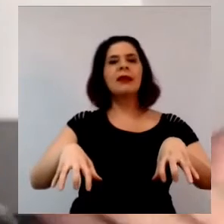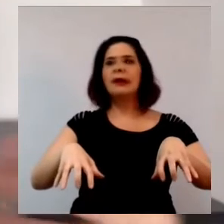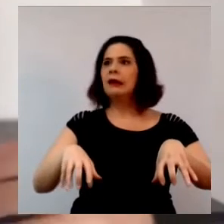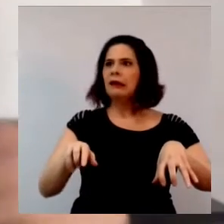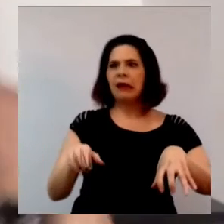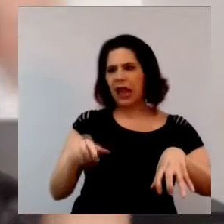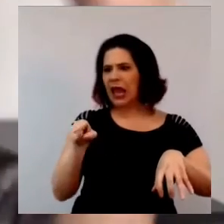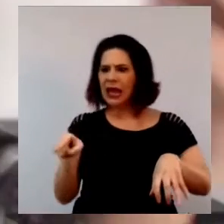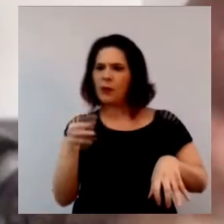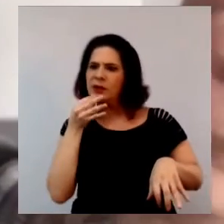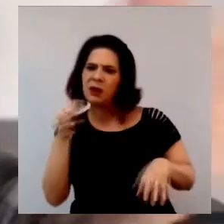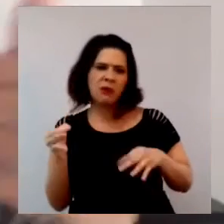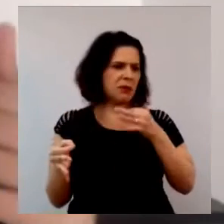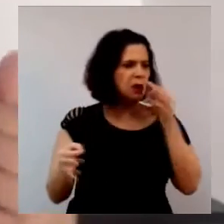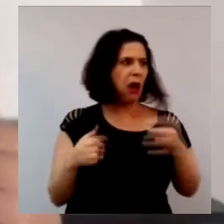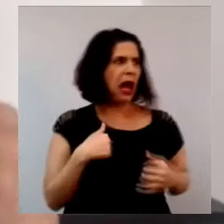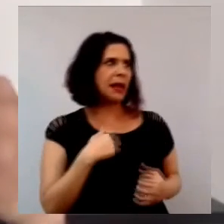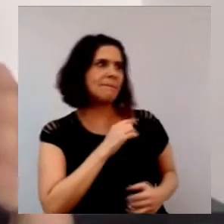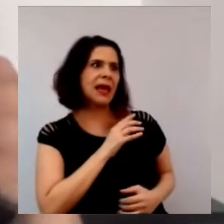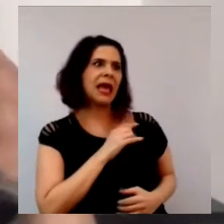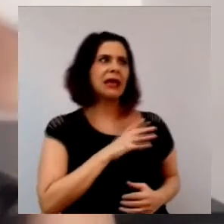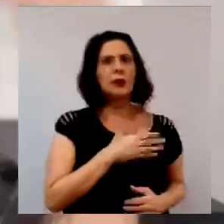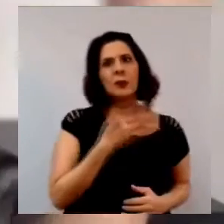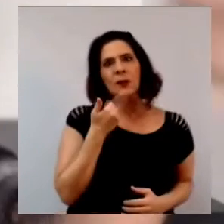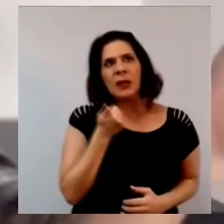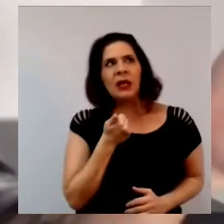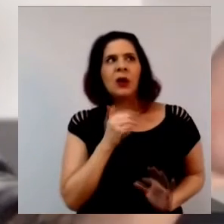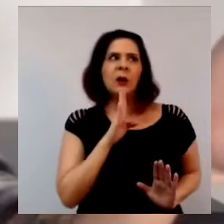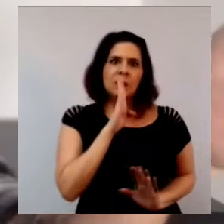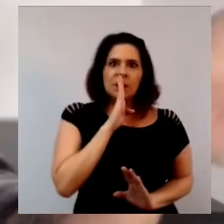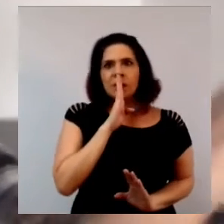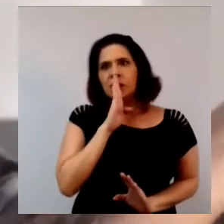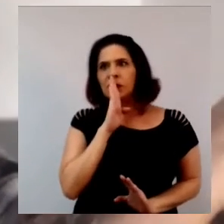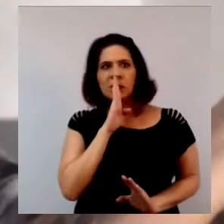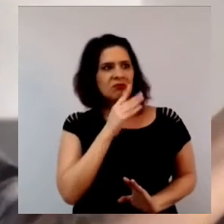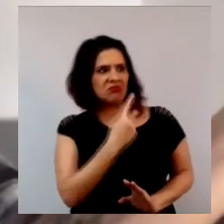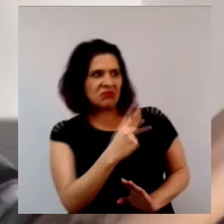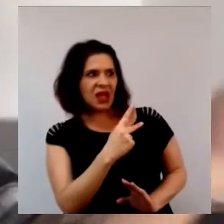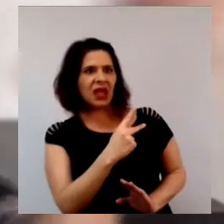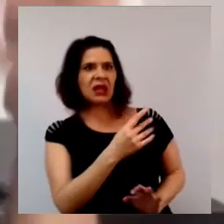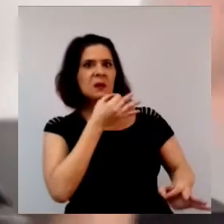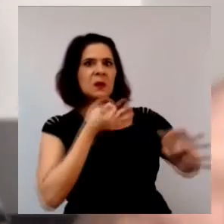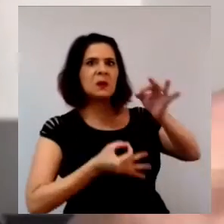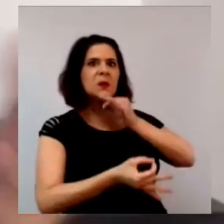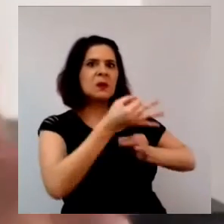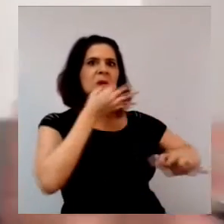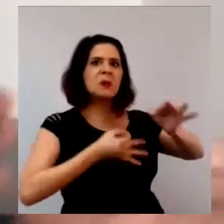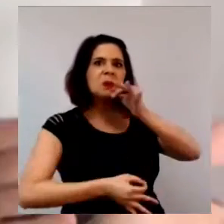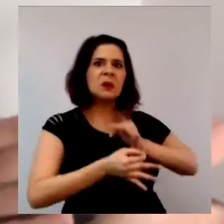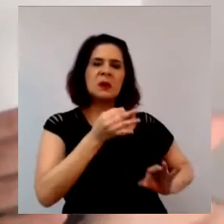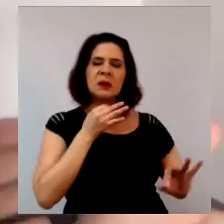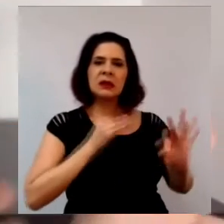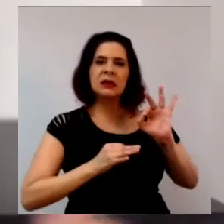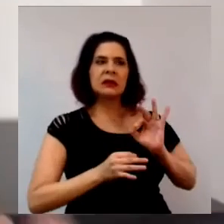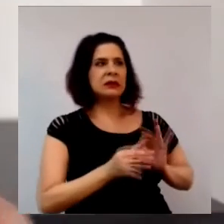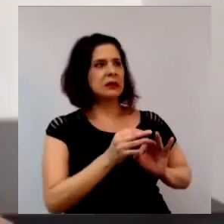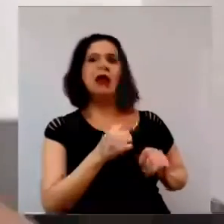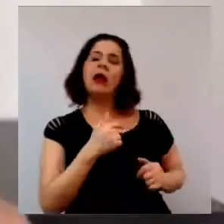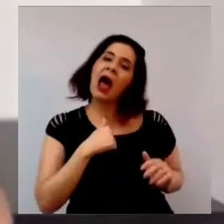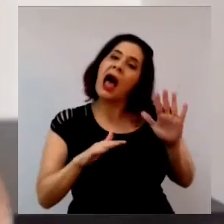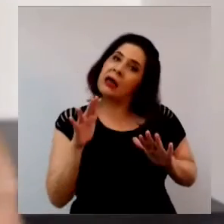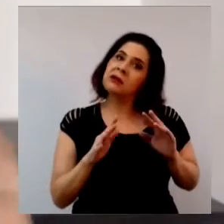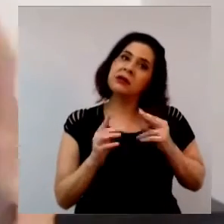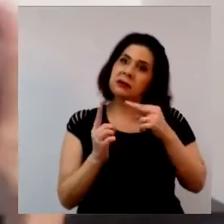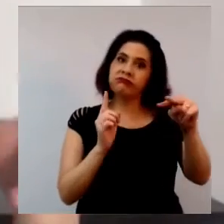vai dizer, então você ouve o outro lado, e às vezes um outro lado que não existe para ser ouvido, não existe outro lado em várias questões, né? Então